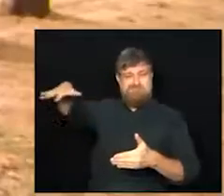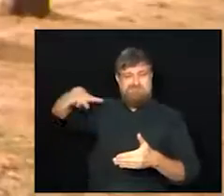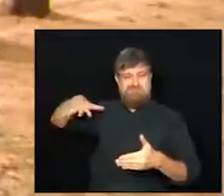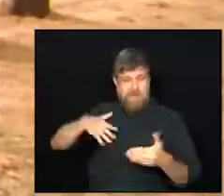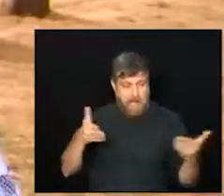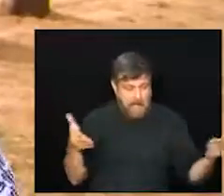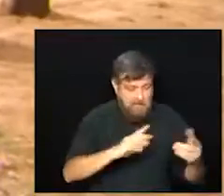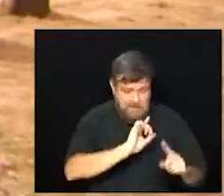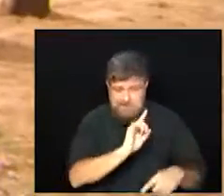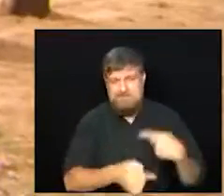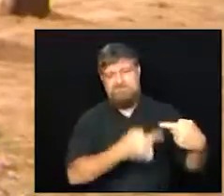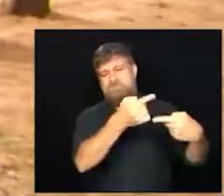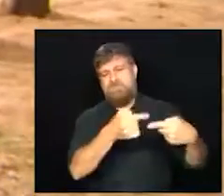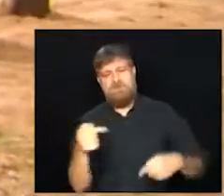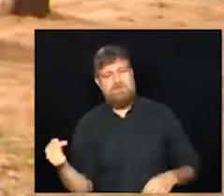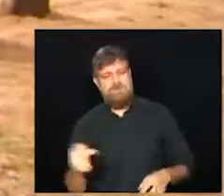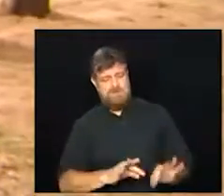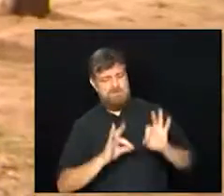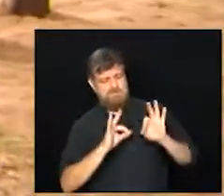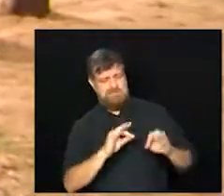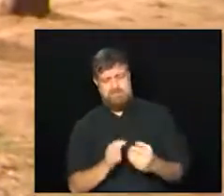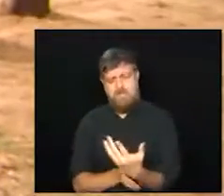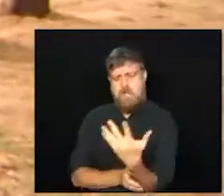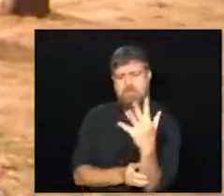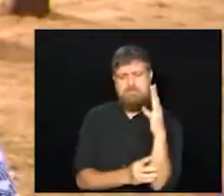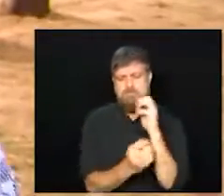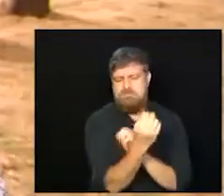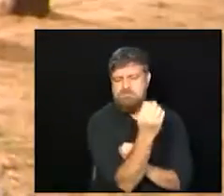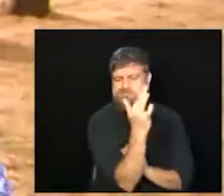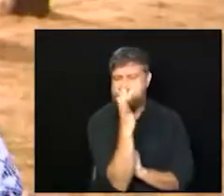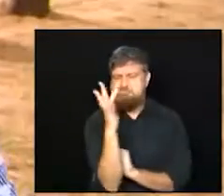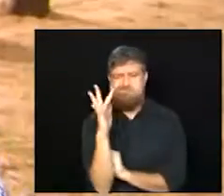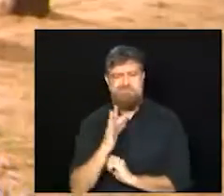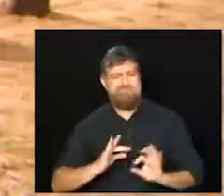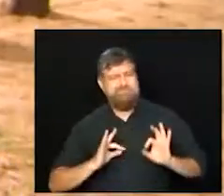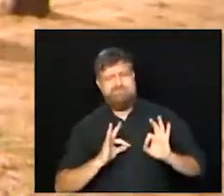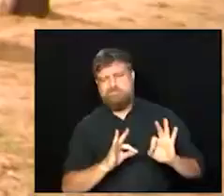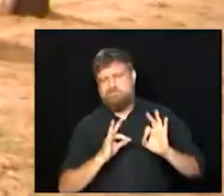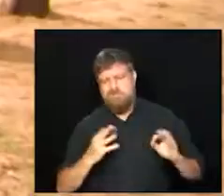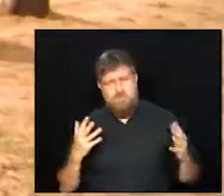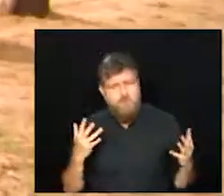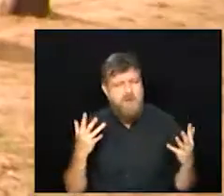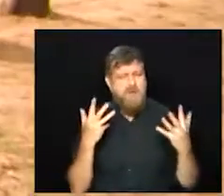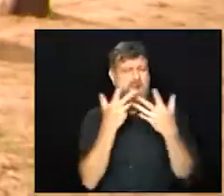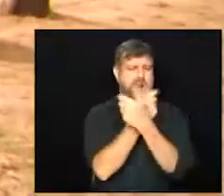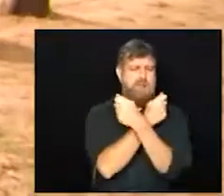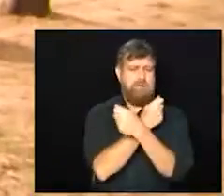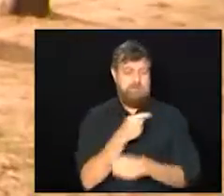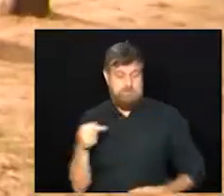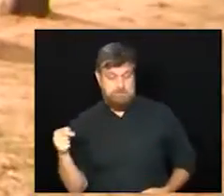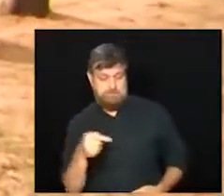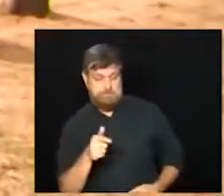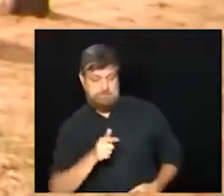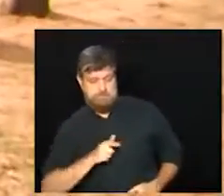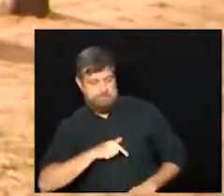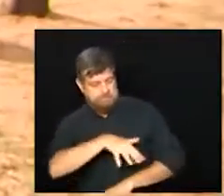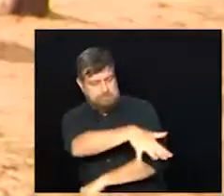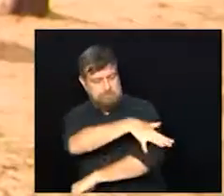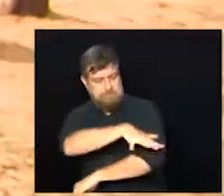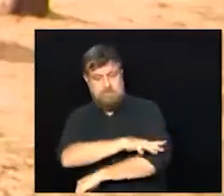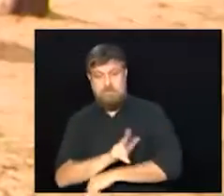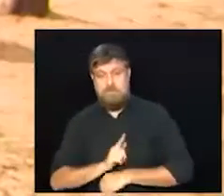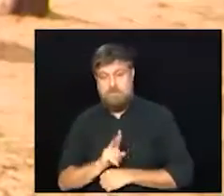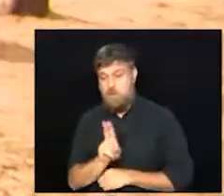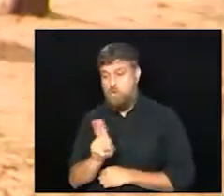ela agora, vai falar que é um bosque, não é nenhuma praça, pelo lindo que ficou. Então, essa praça aqui hoje recebendo o nome